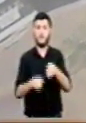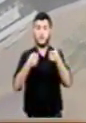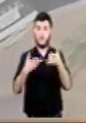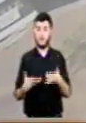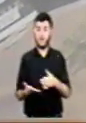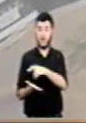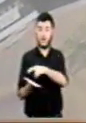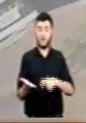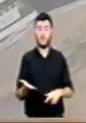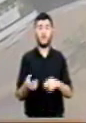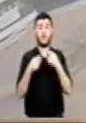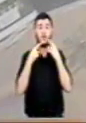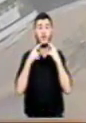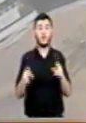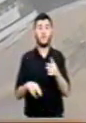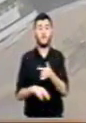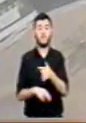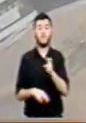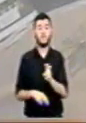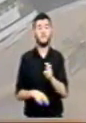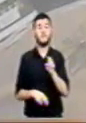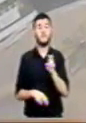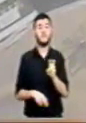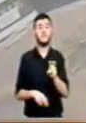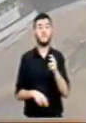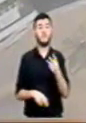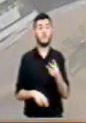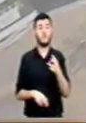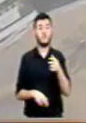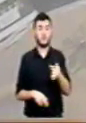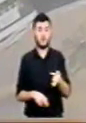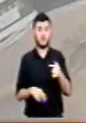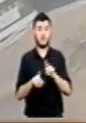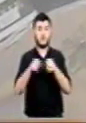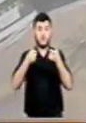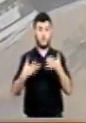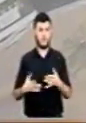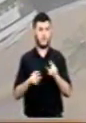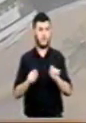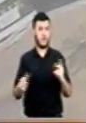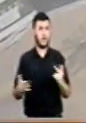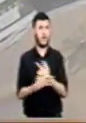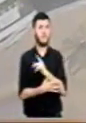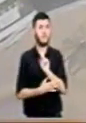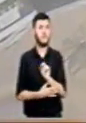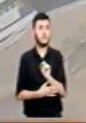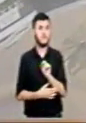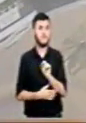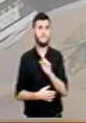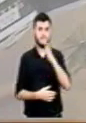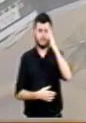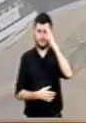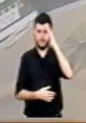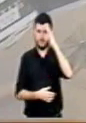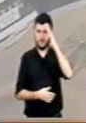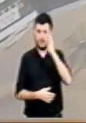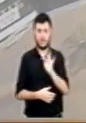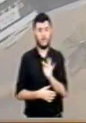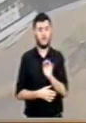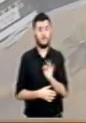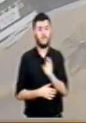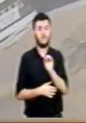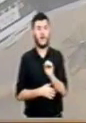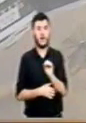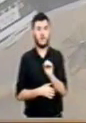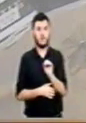reclamação 25.537, o qual, de algum modo, compreende os fatos processuais